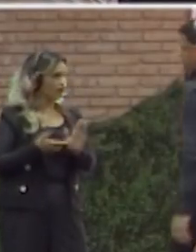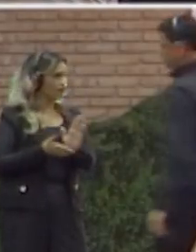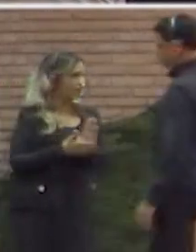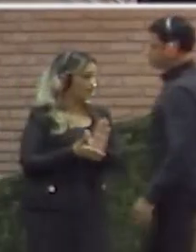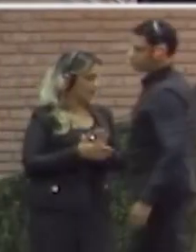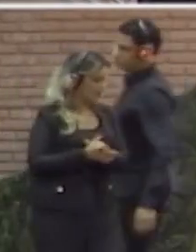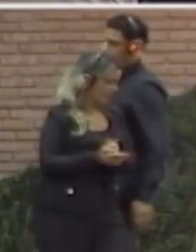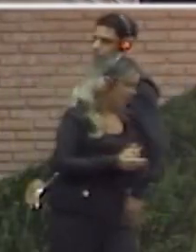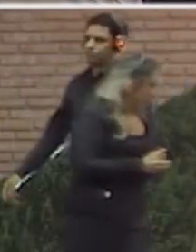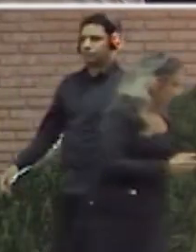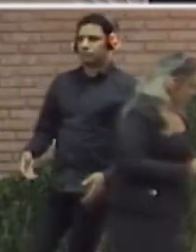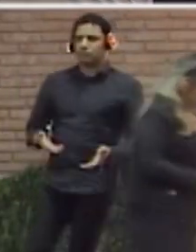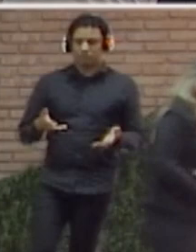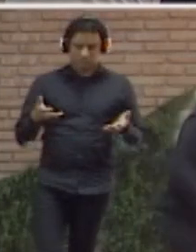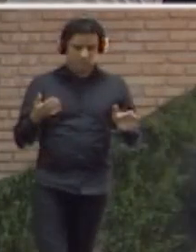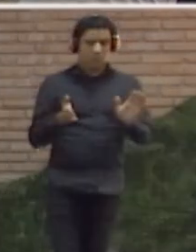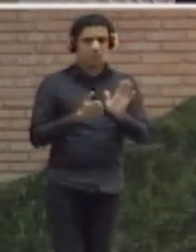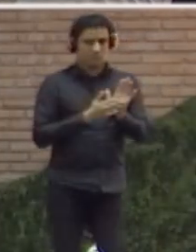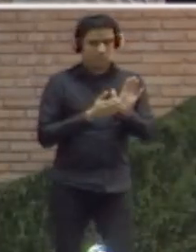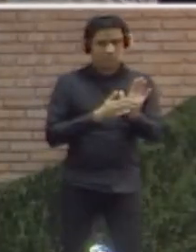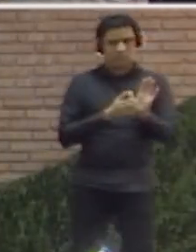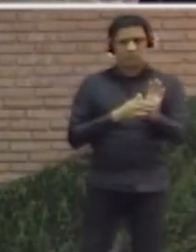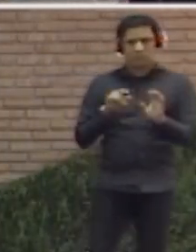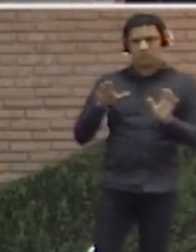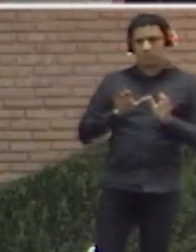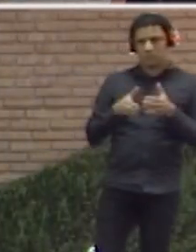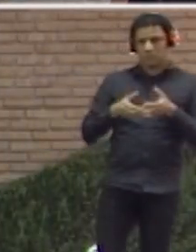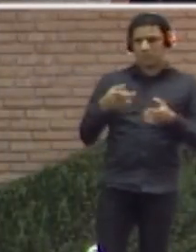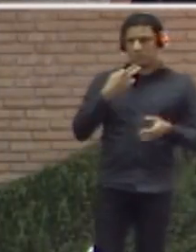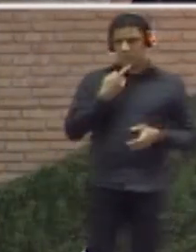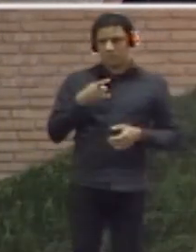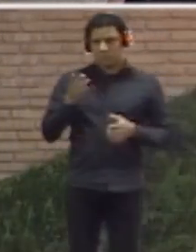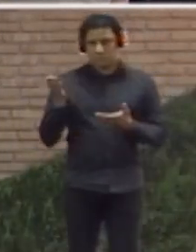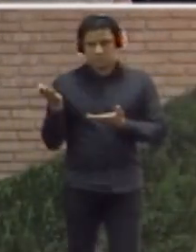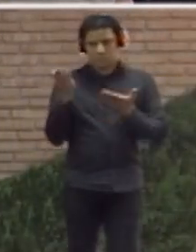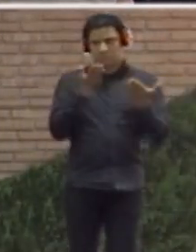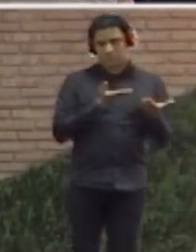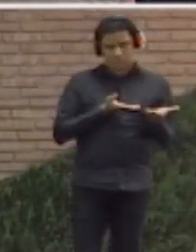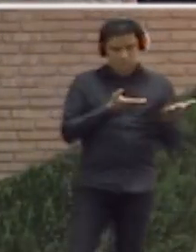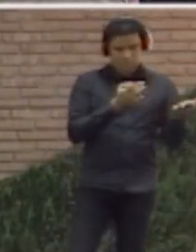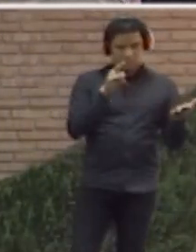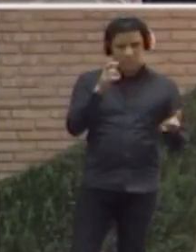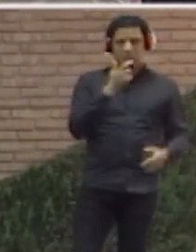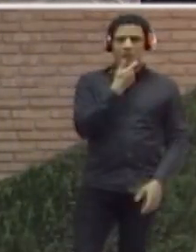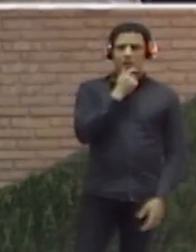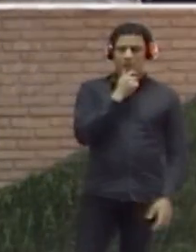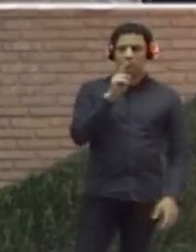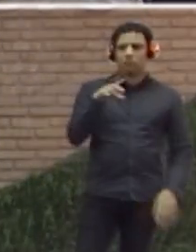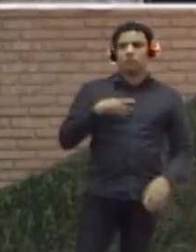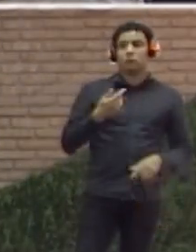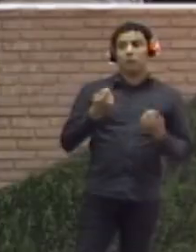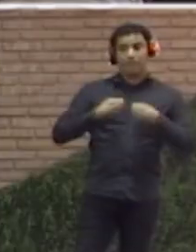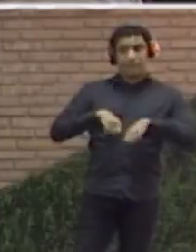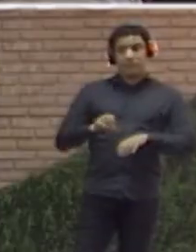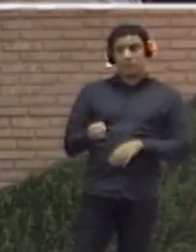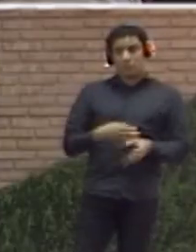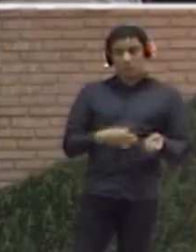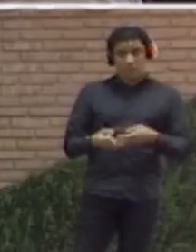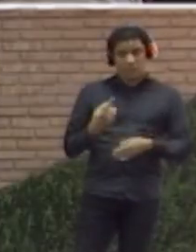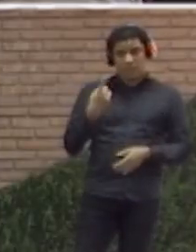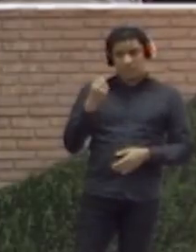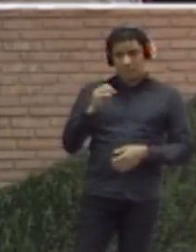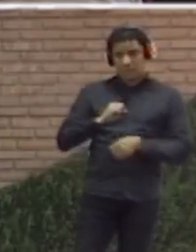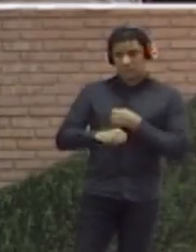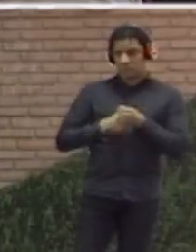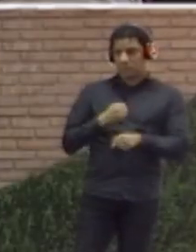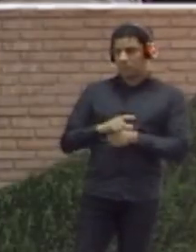falou da comitiva que teve aí para fazer uma visita técnica lá na Inglaterra. Acho que a gente devia de renovar agora, esses 10 anos